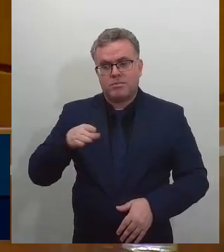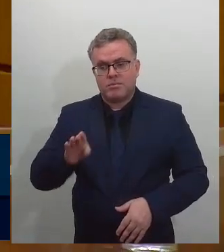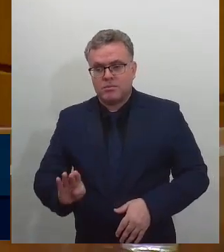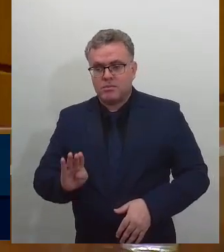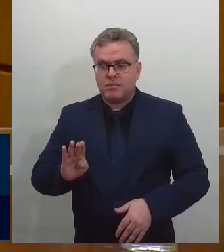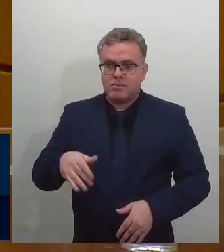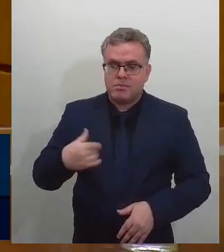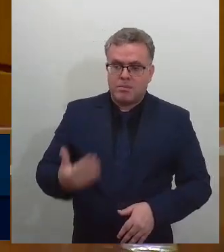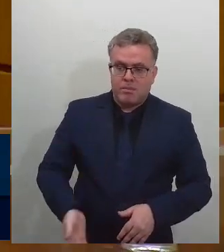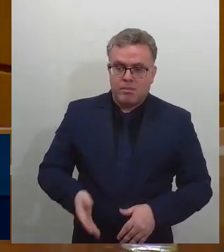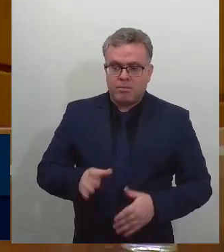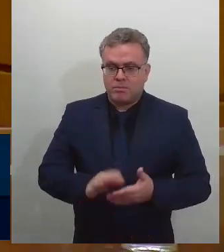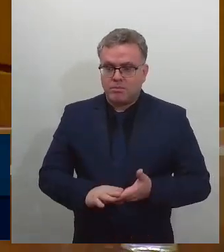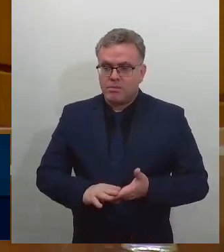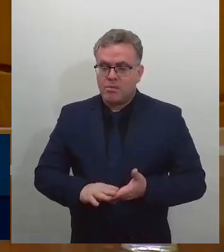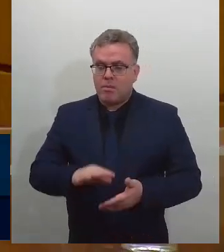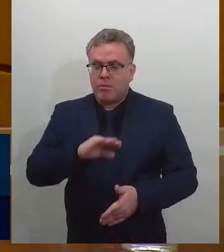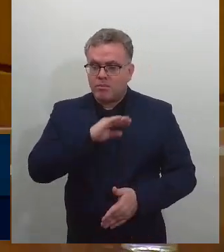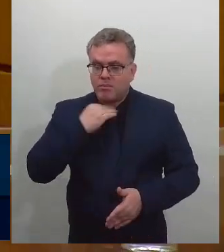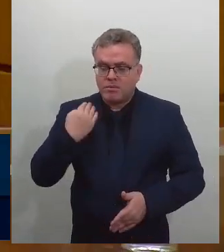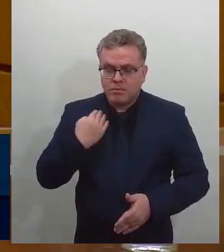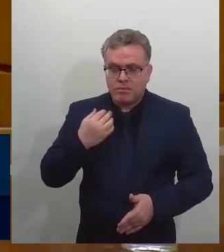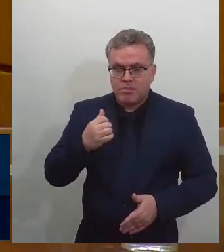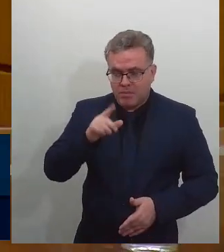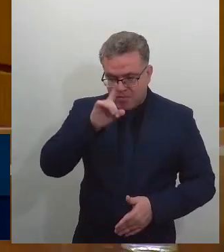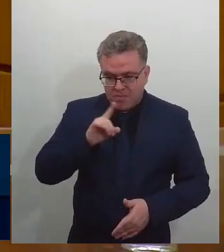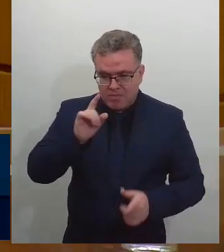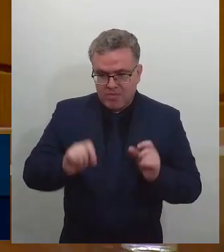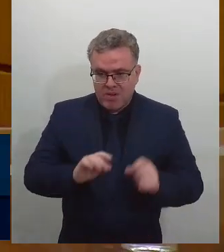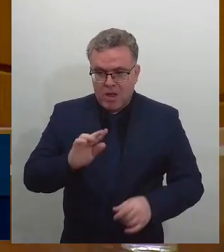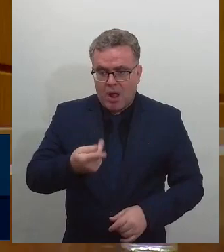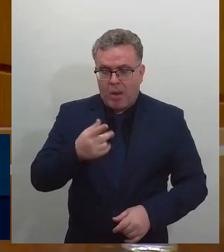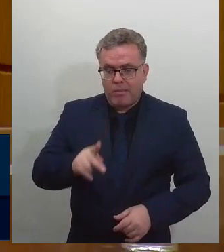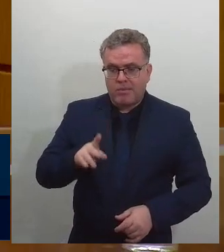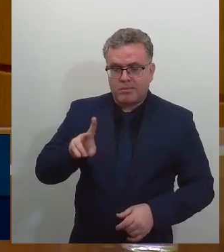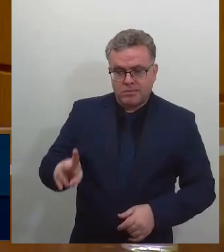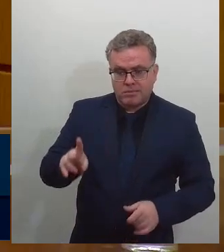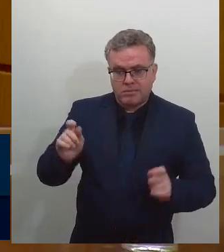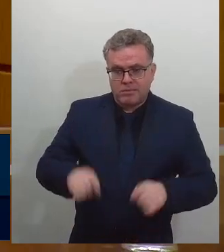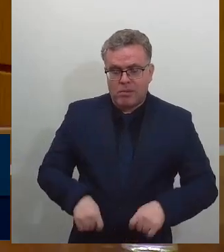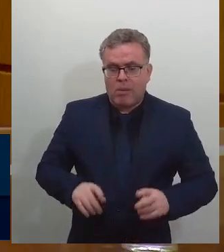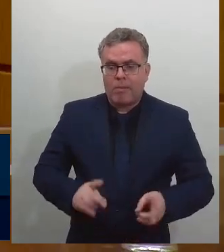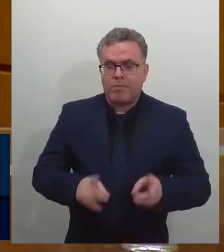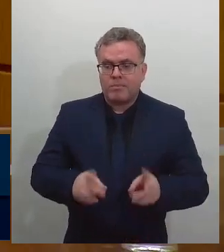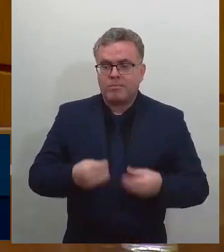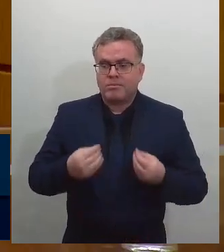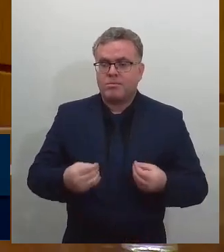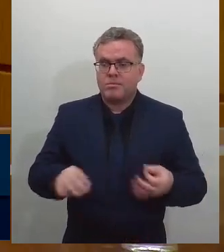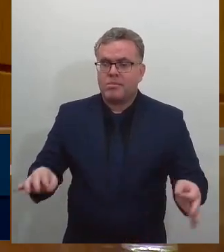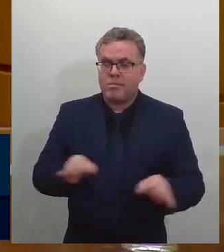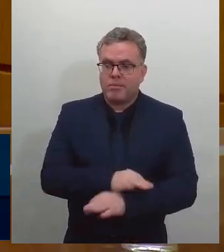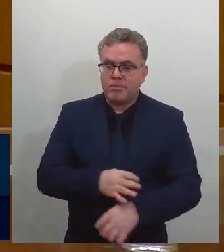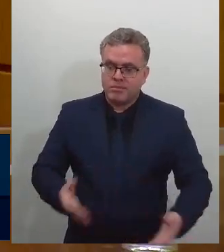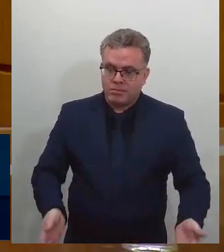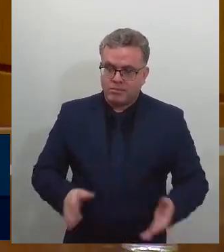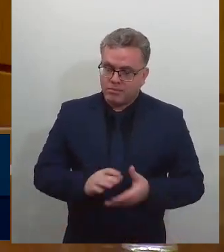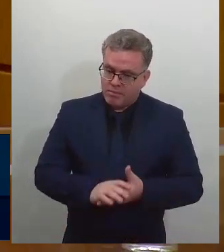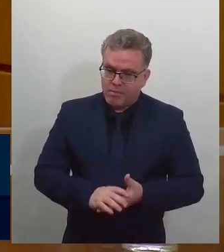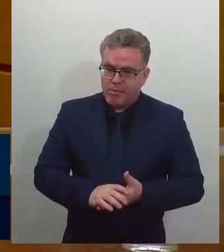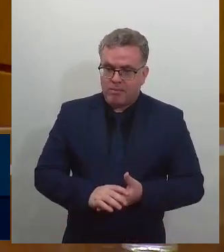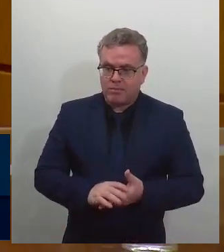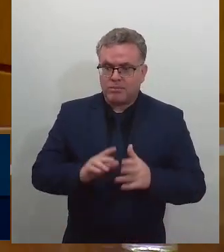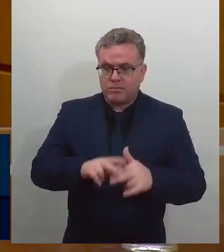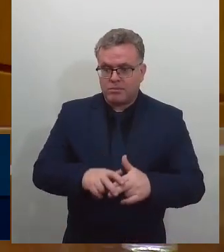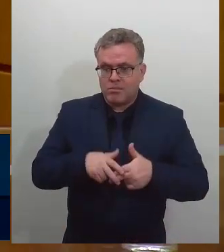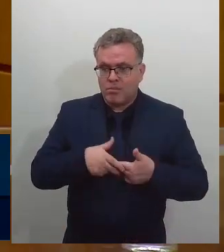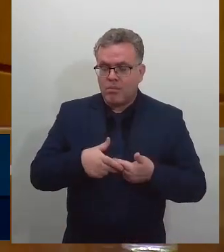febre amarela, HPV, meningo ACWY e de COVID-19. E uma